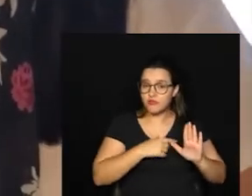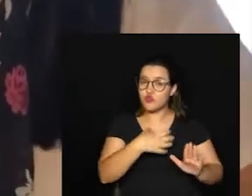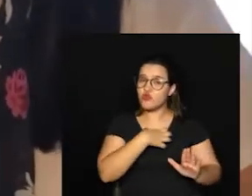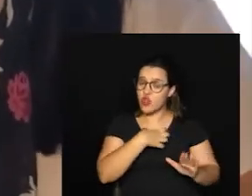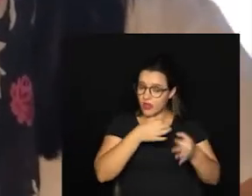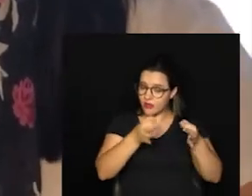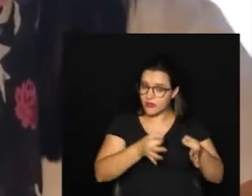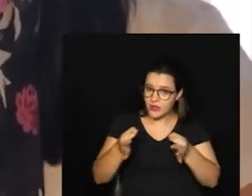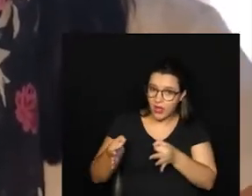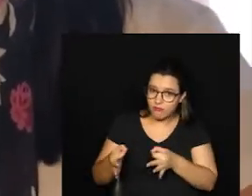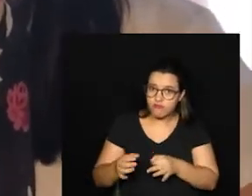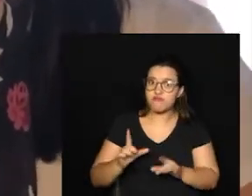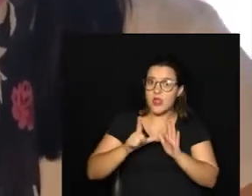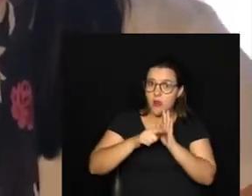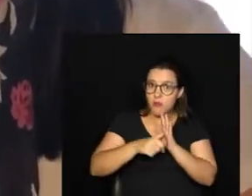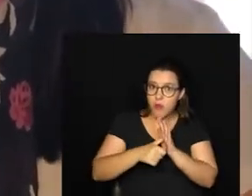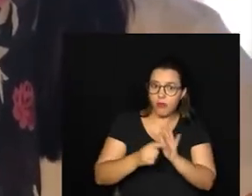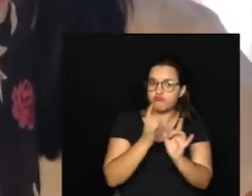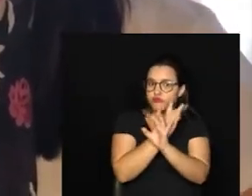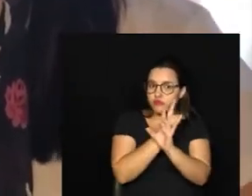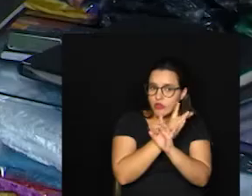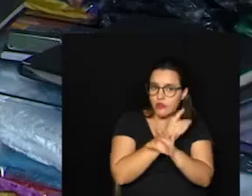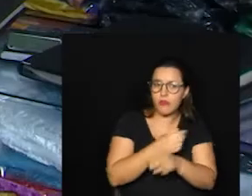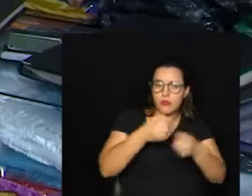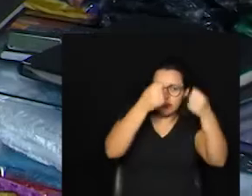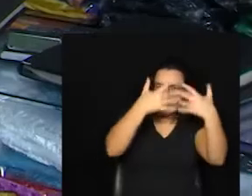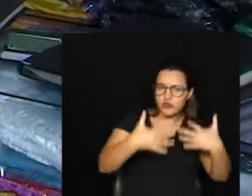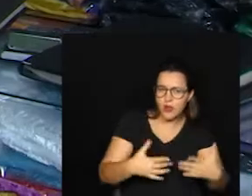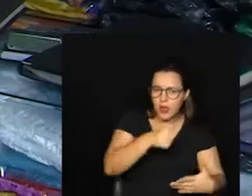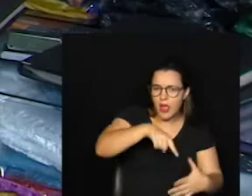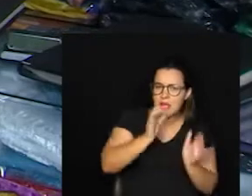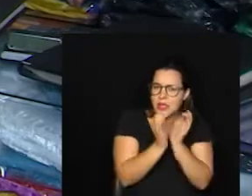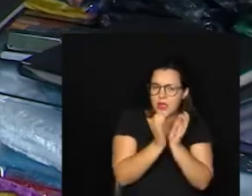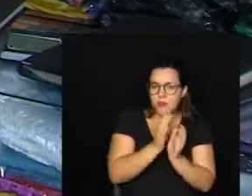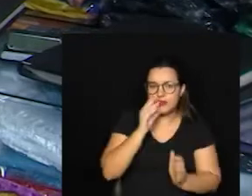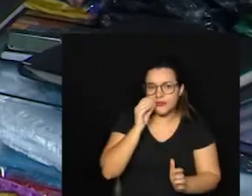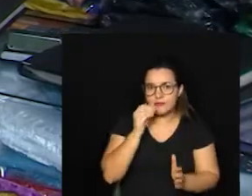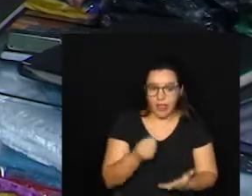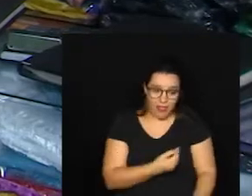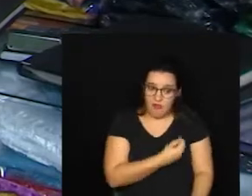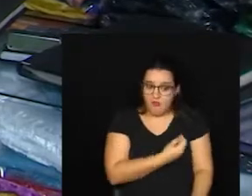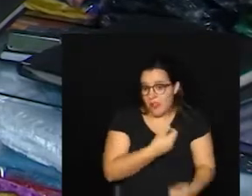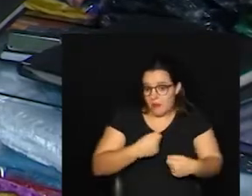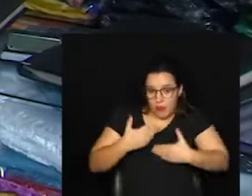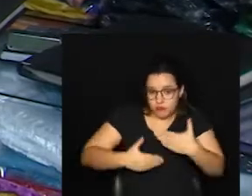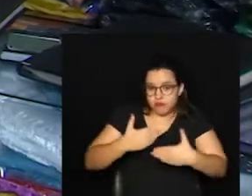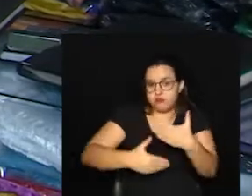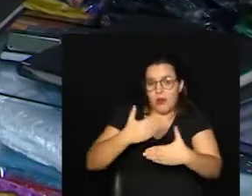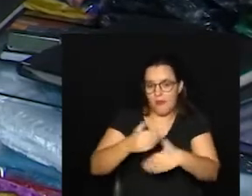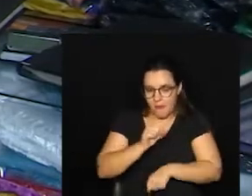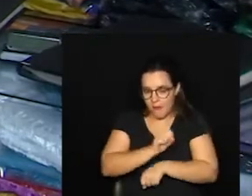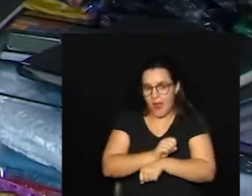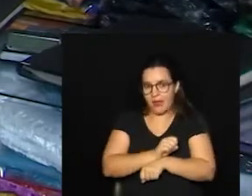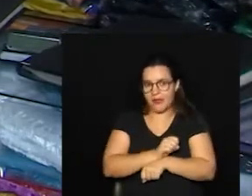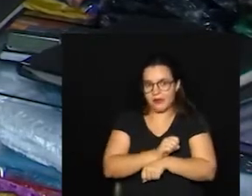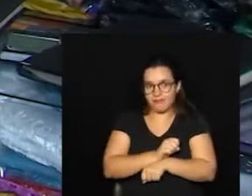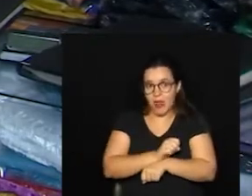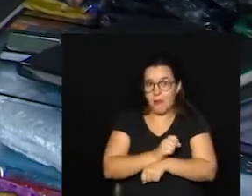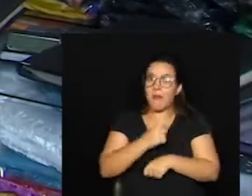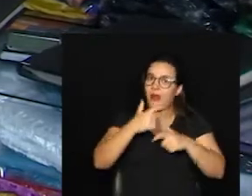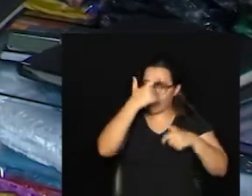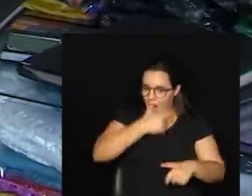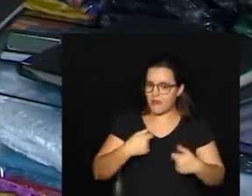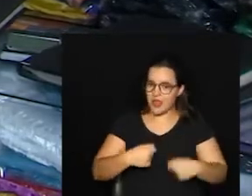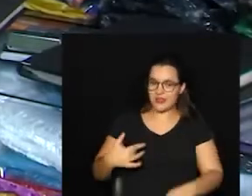e poder dar um feedback positivo para as equipes. Tem que viver, né? Não dá para parar. A gente precisa de saúde